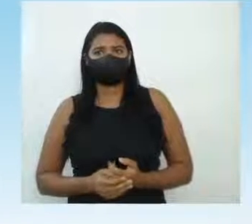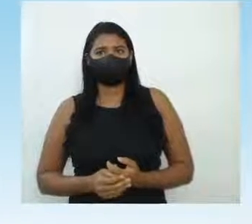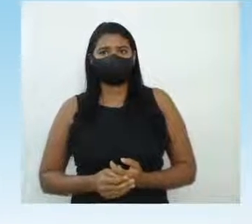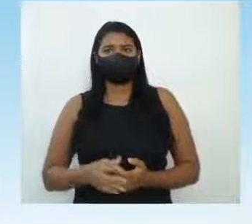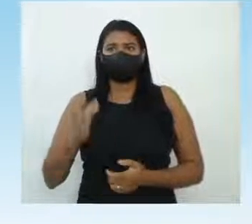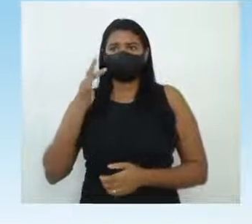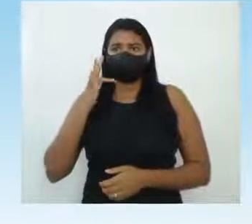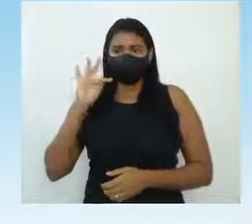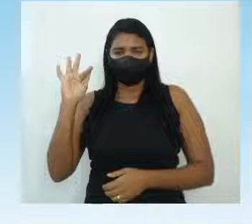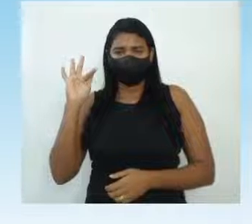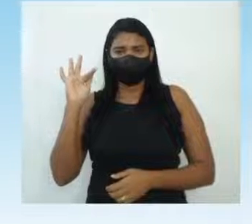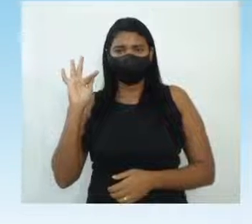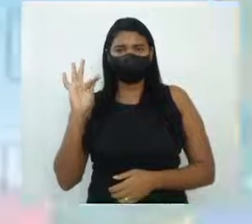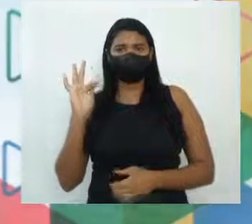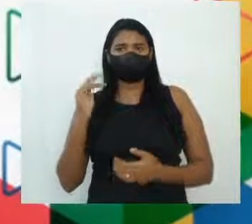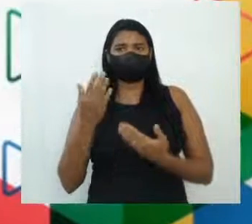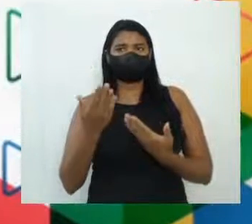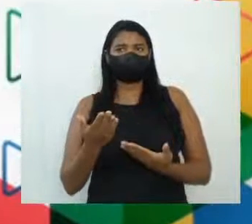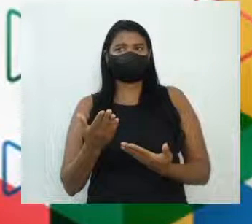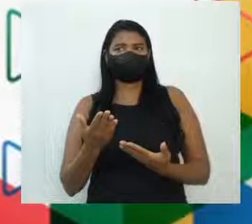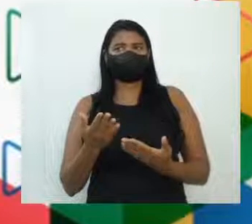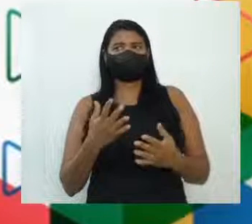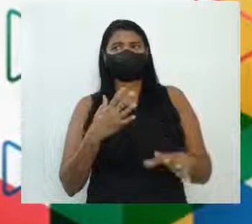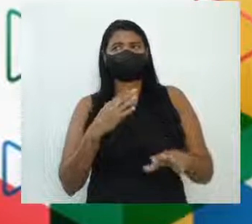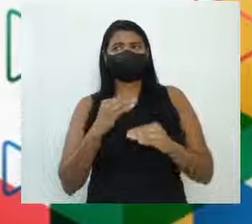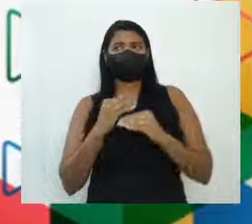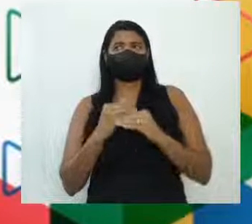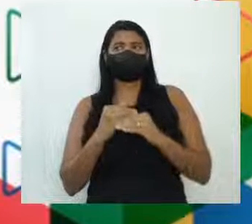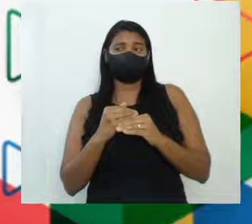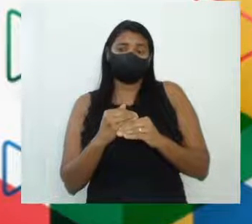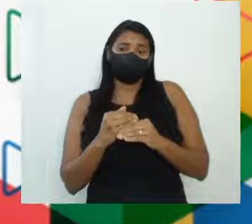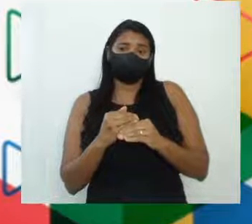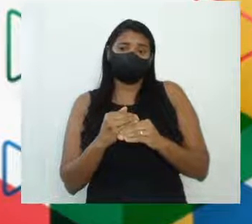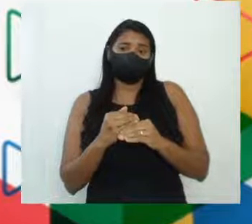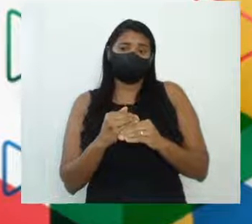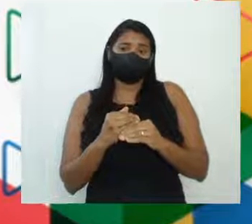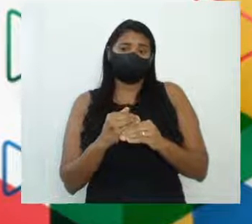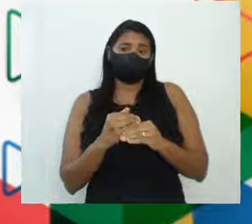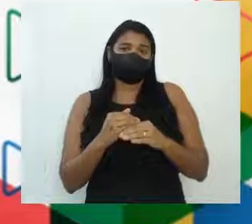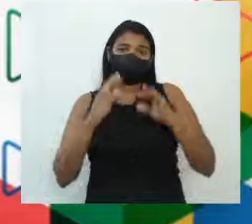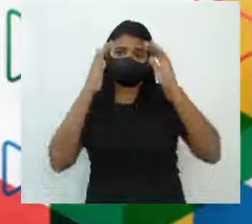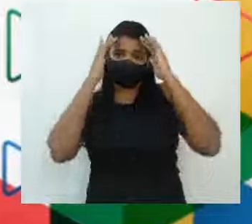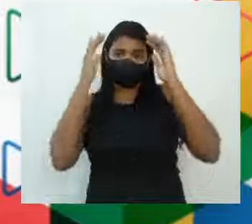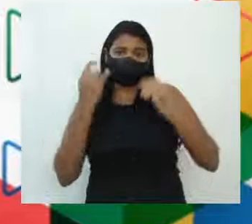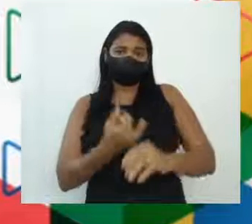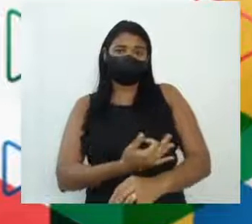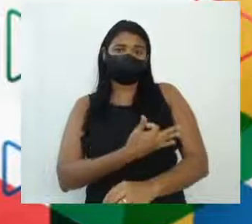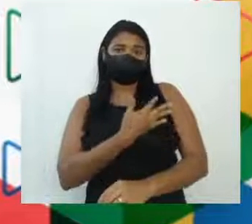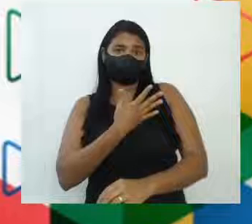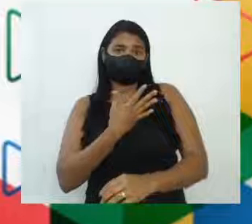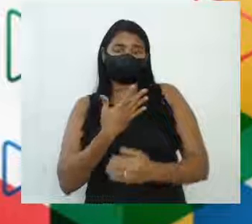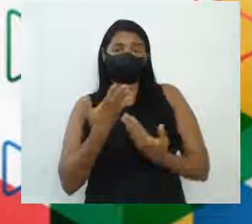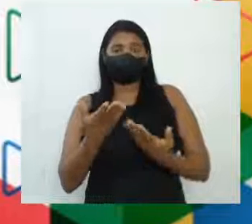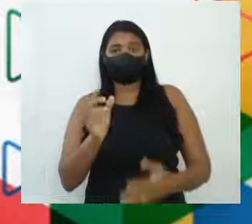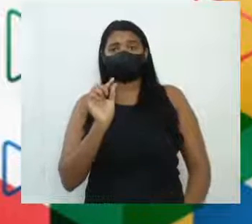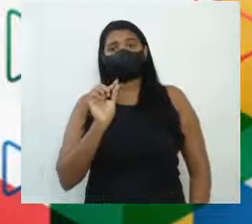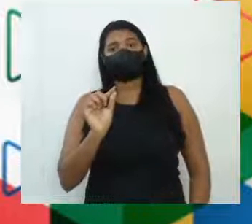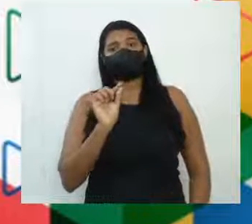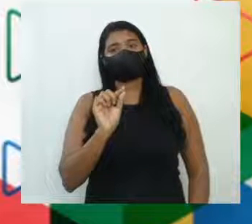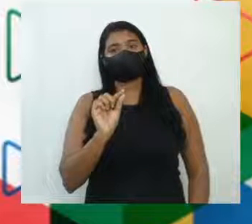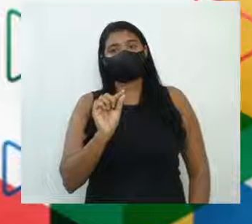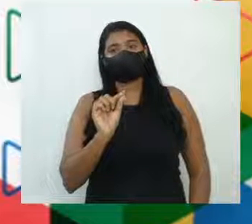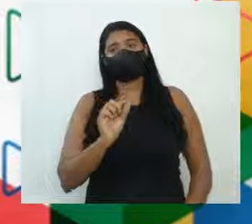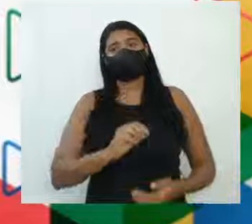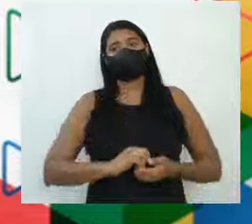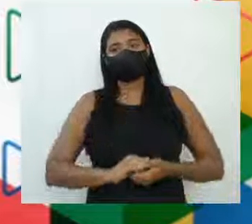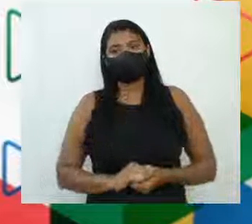François Dessalles, né, ele acreditava que cada movimento corresponde a uma emoção. Afirma que uma